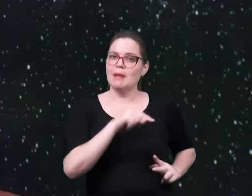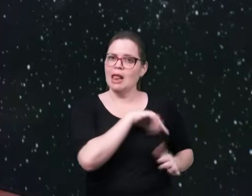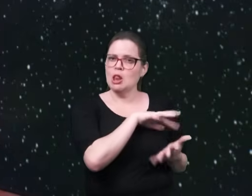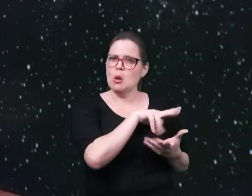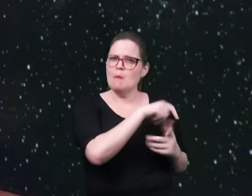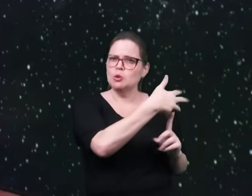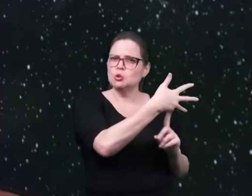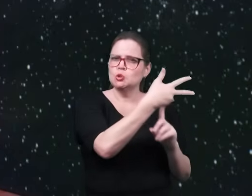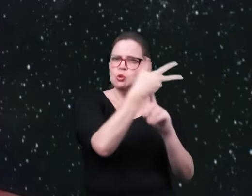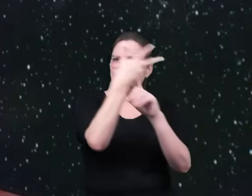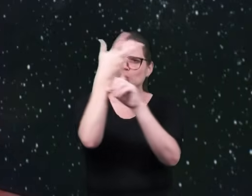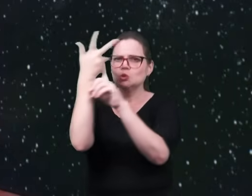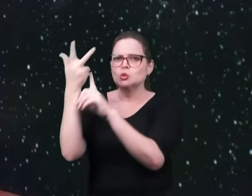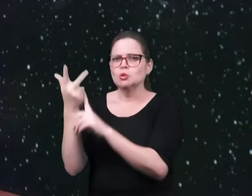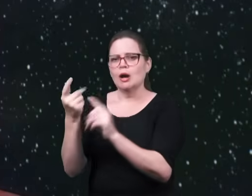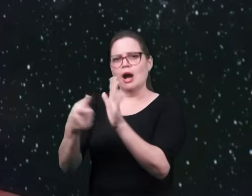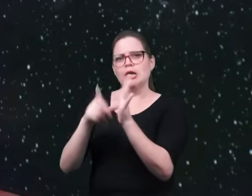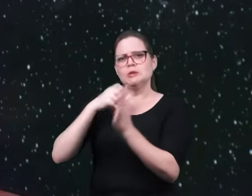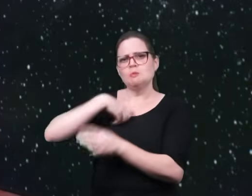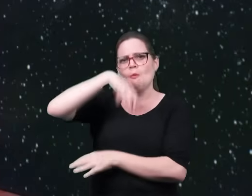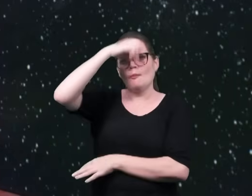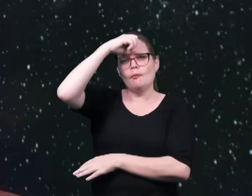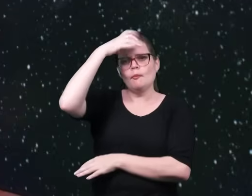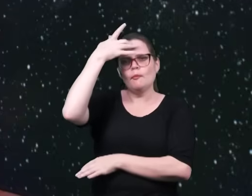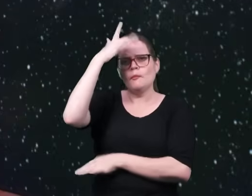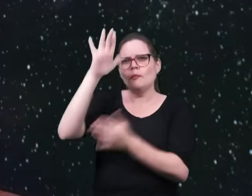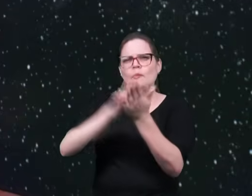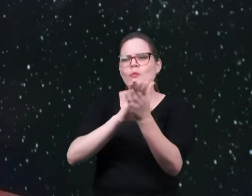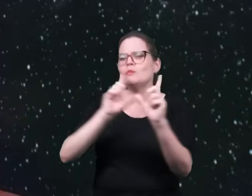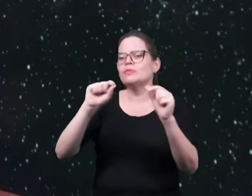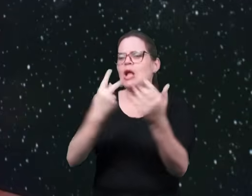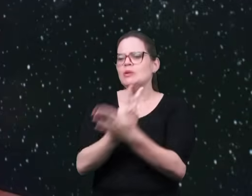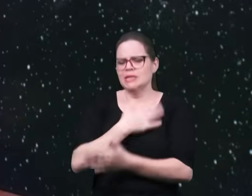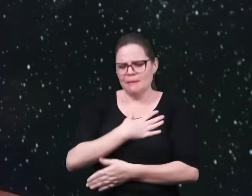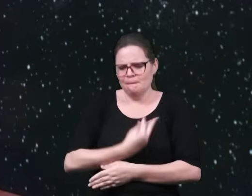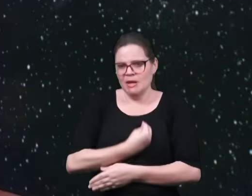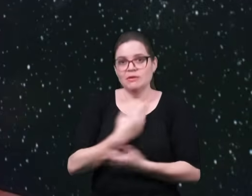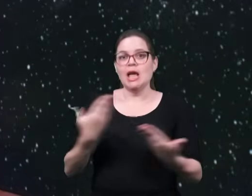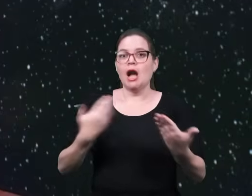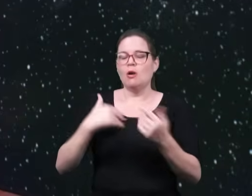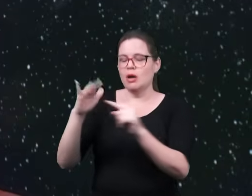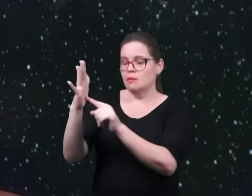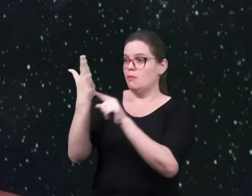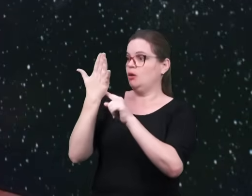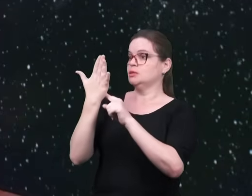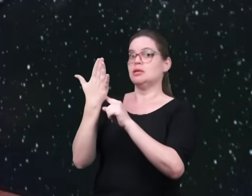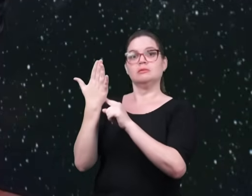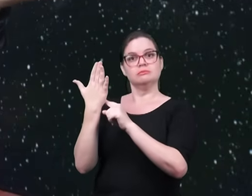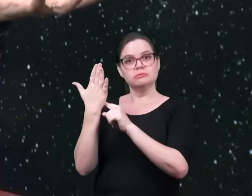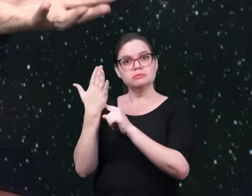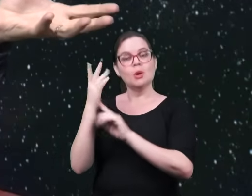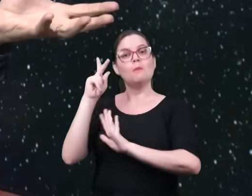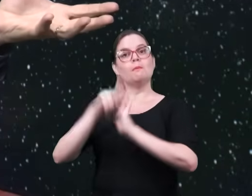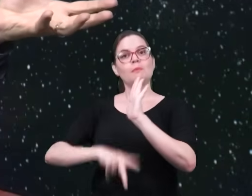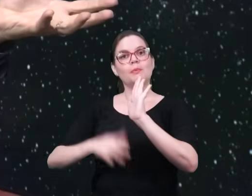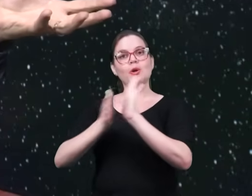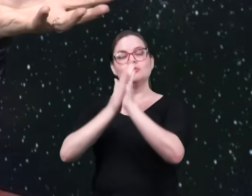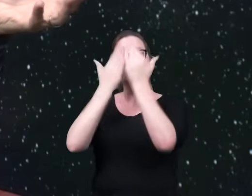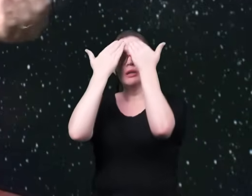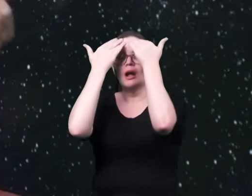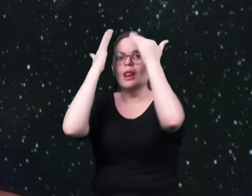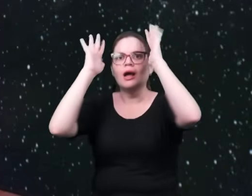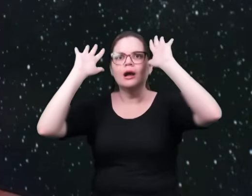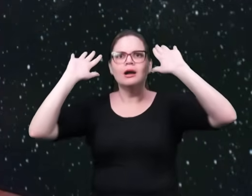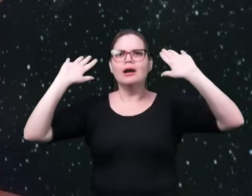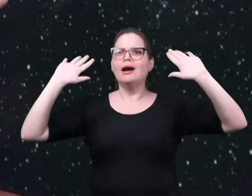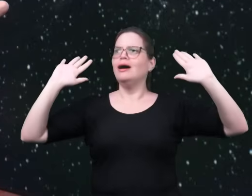não sabe de onde veio, para onde está indo, o que vai ser feito da sua vida. Não, agora tudo de repente é clareado,